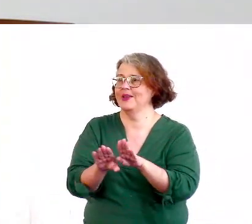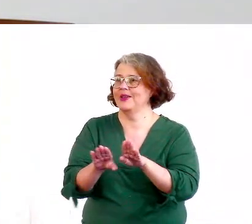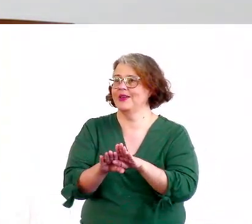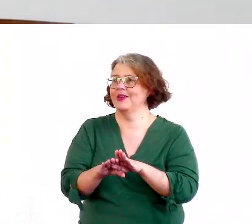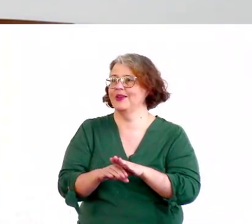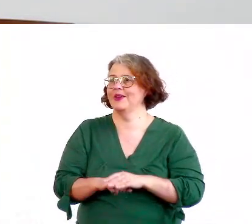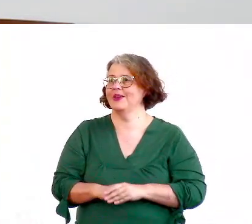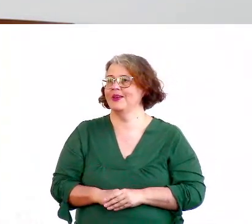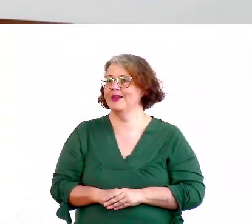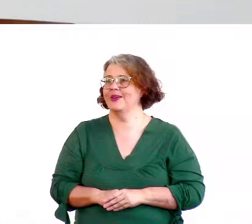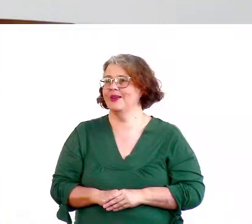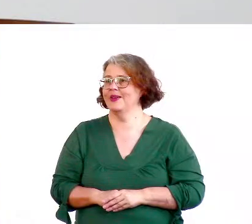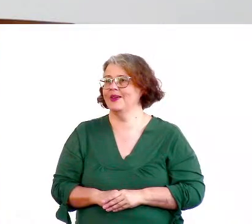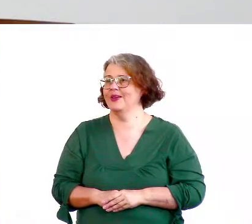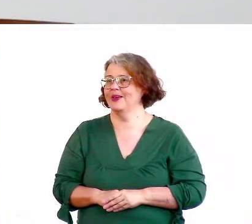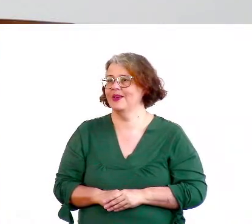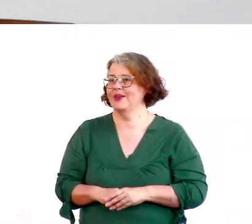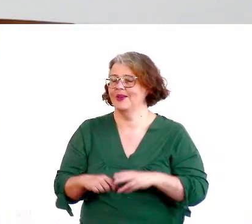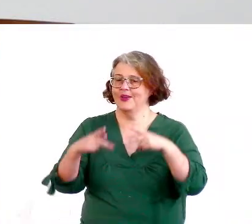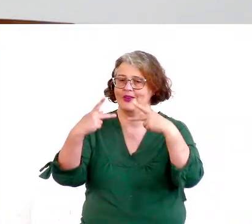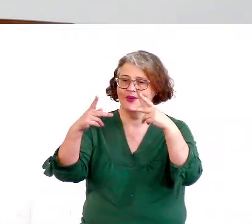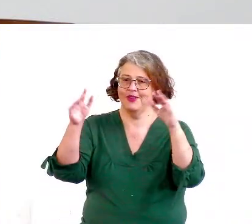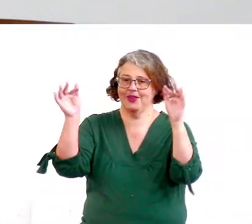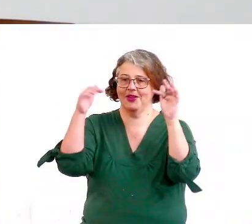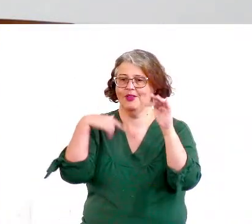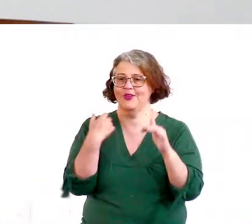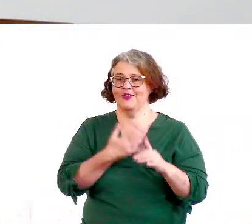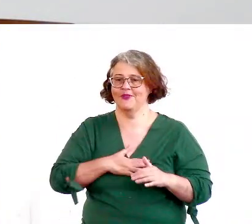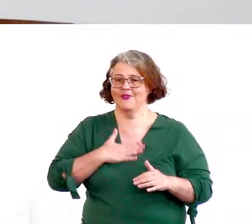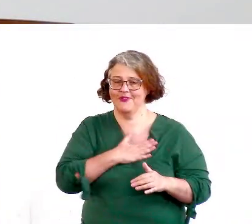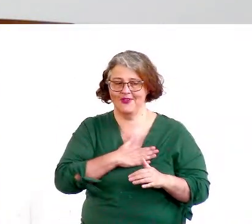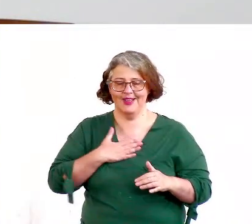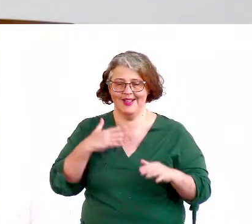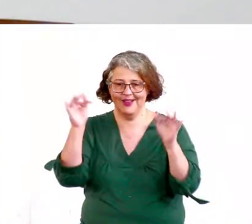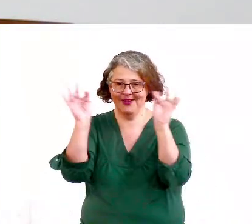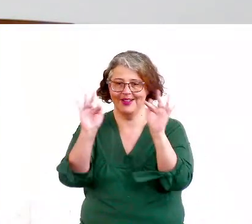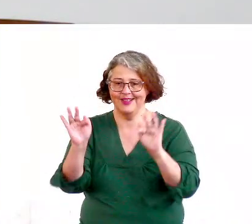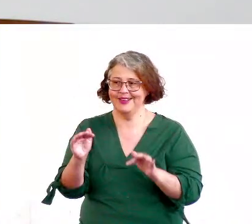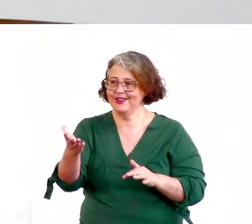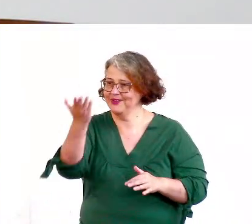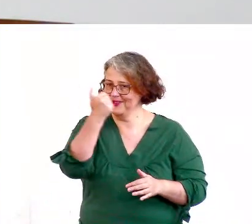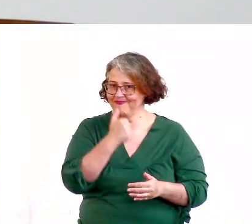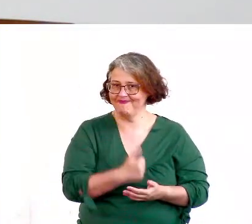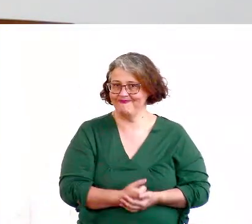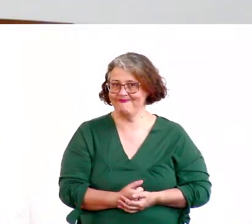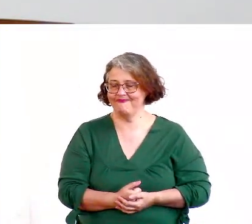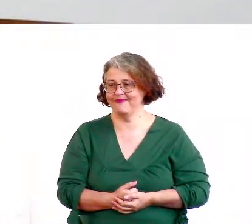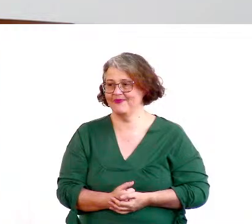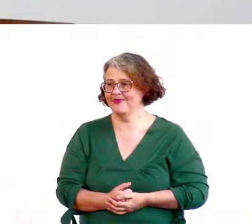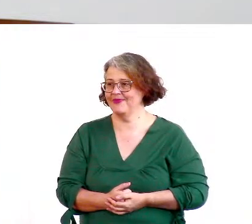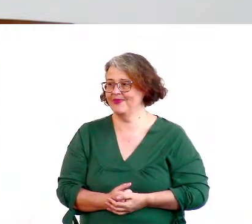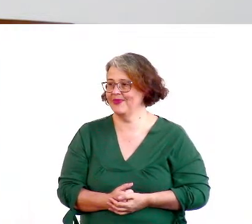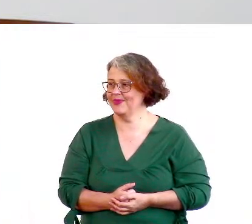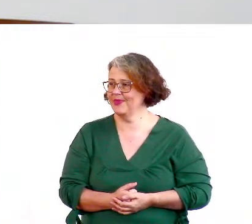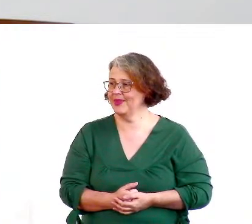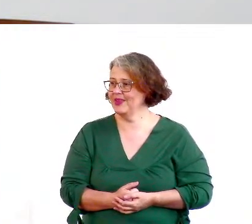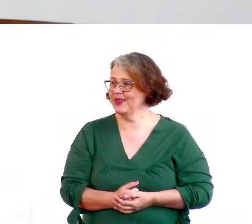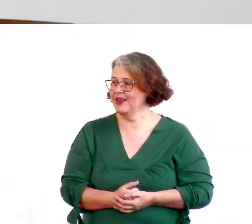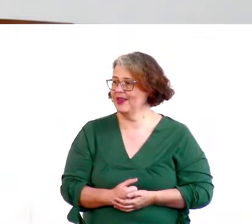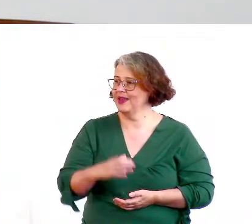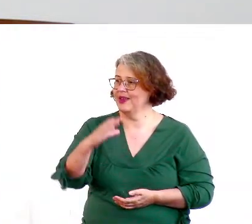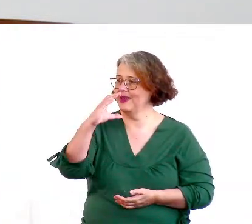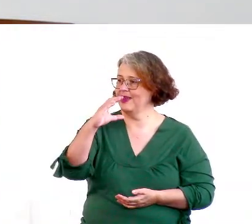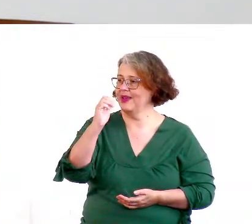praxe nossa, tá bom? De dizer que a gente está muito contente com a tua vinda nessa manhã. Então estão conosco pela primeira vez a Tassiana